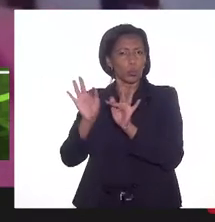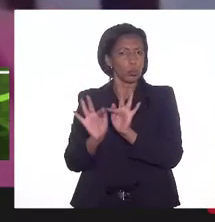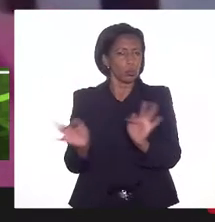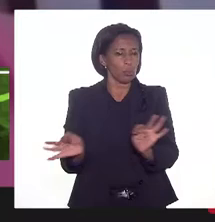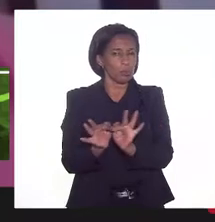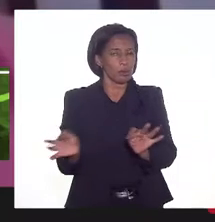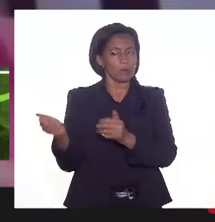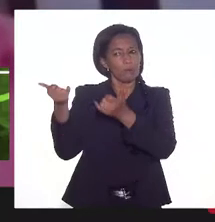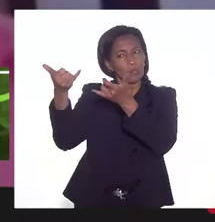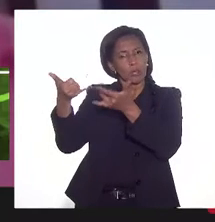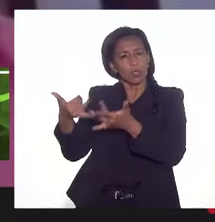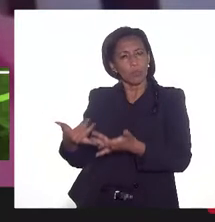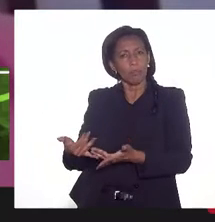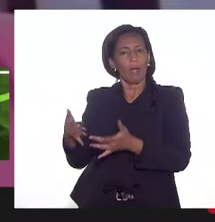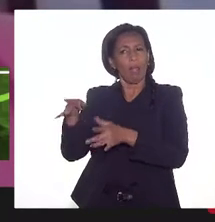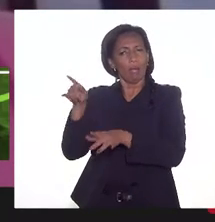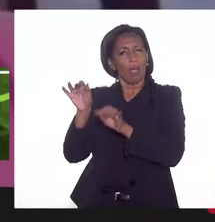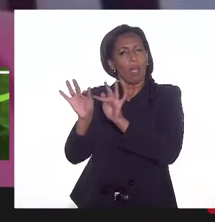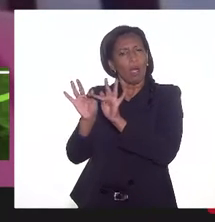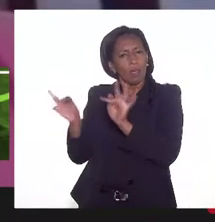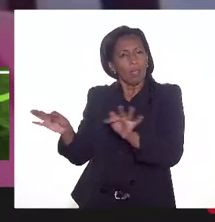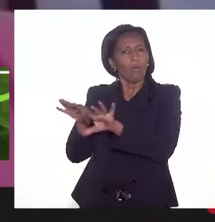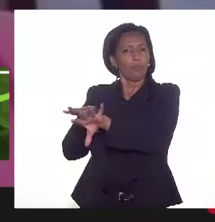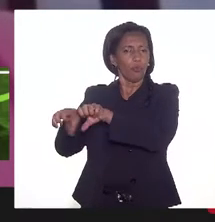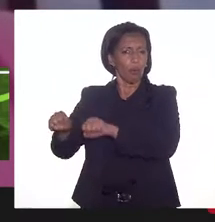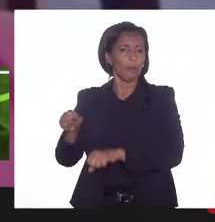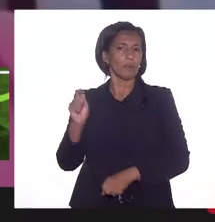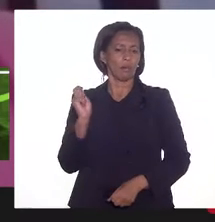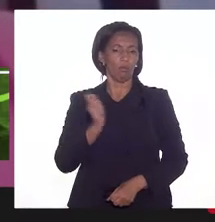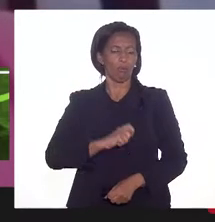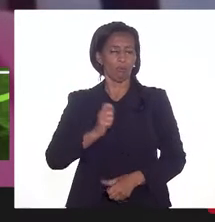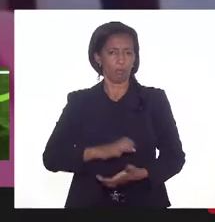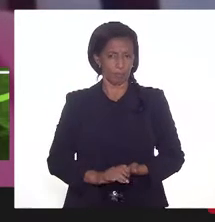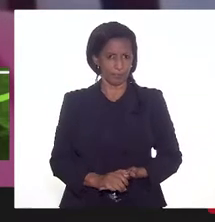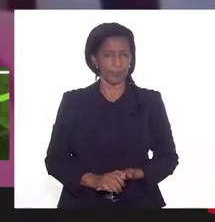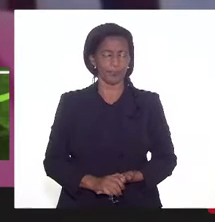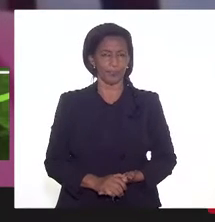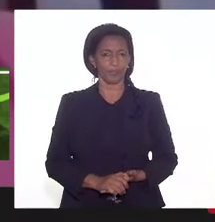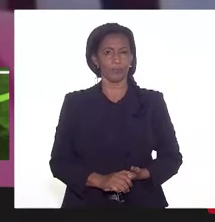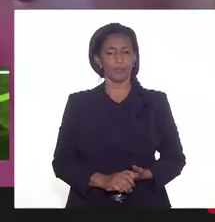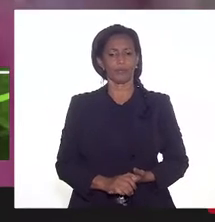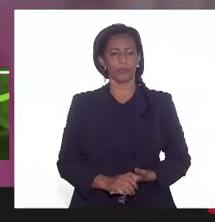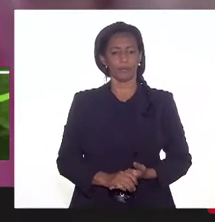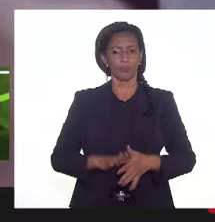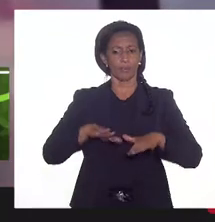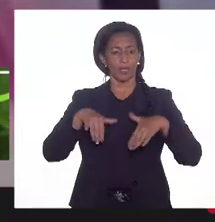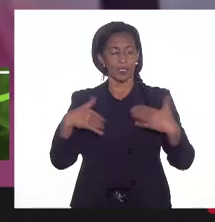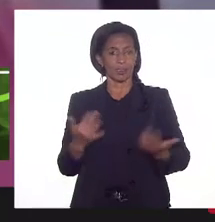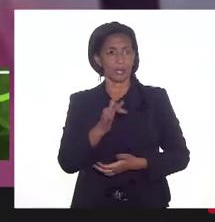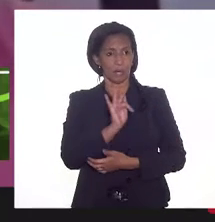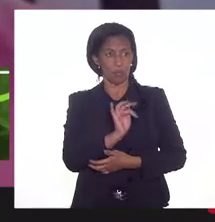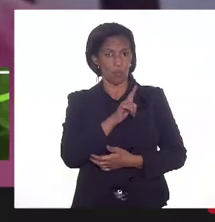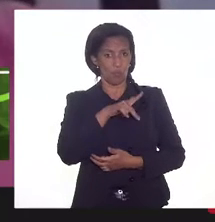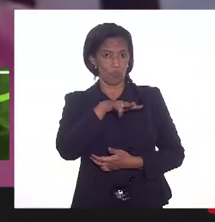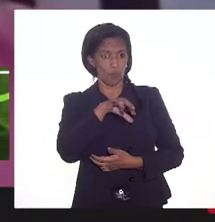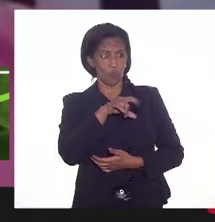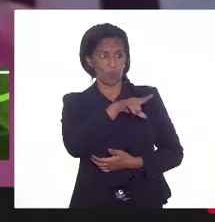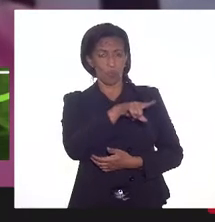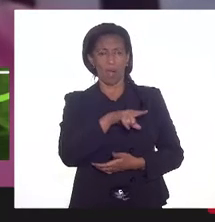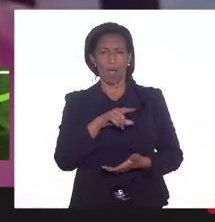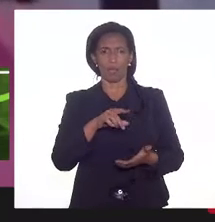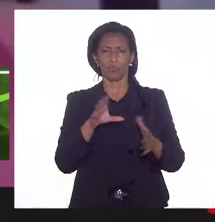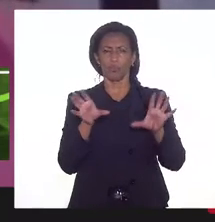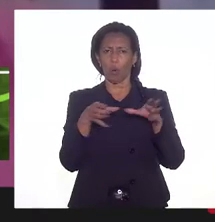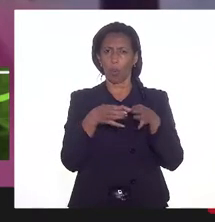explicar fazer uma pequena formação e uma unidade então o Flávio Aniceto que é da Comissão de Cultura